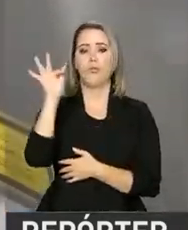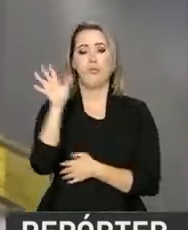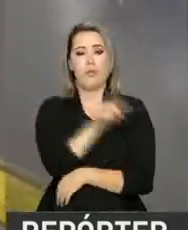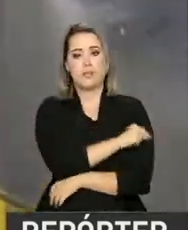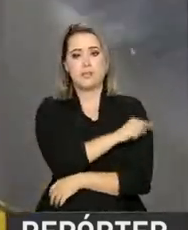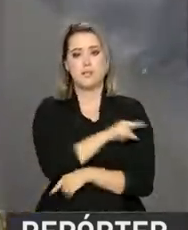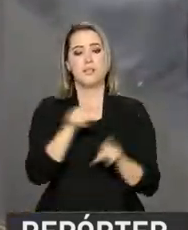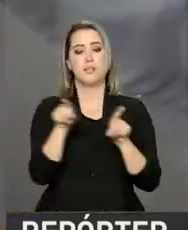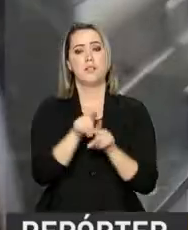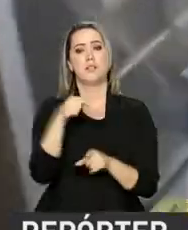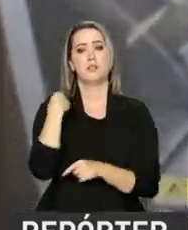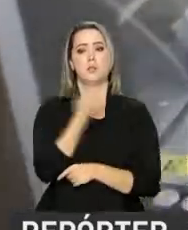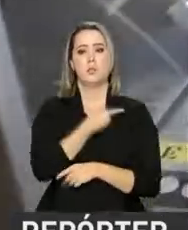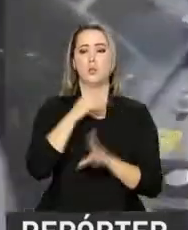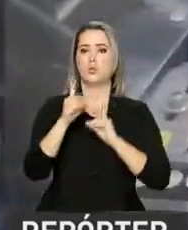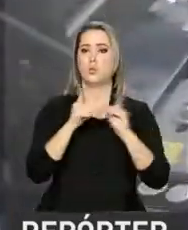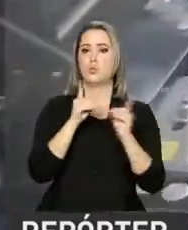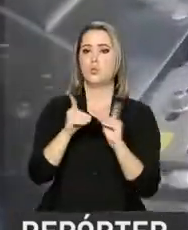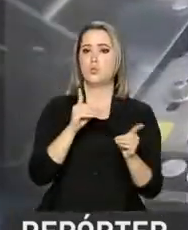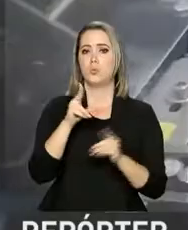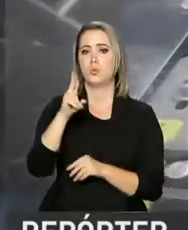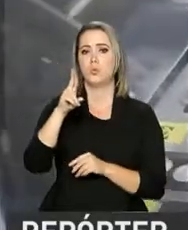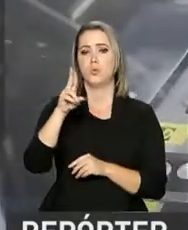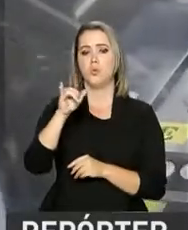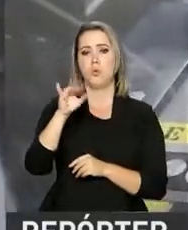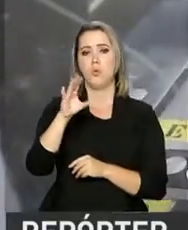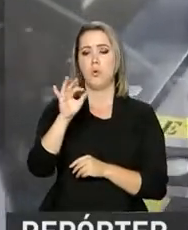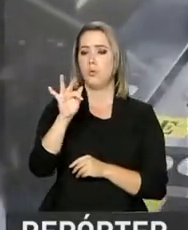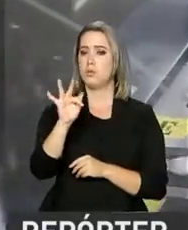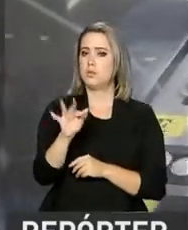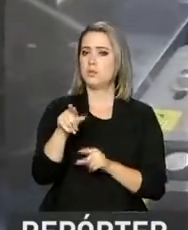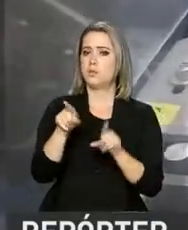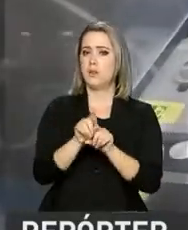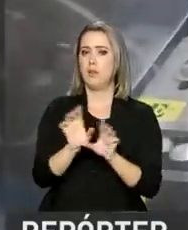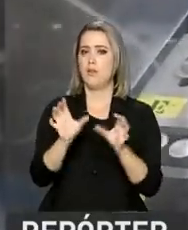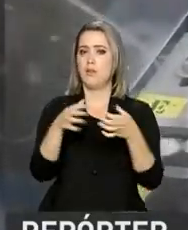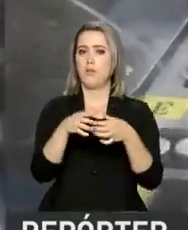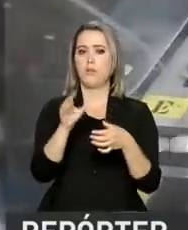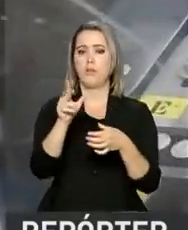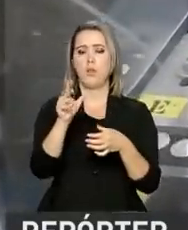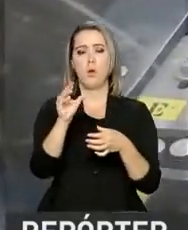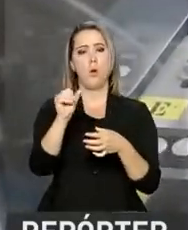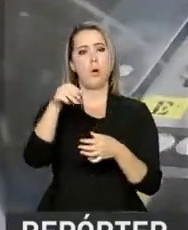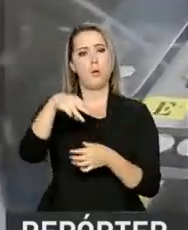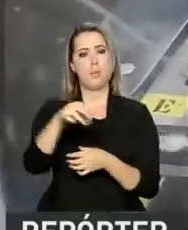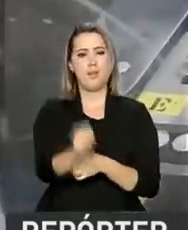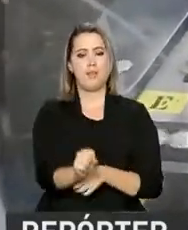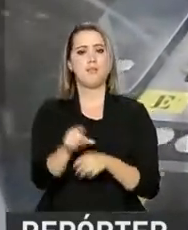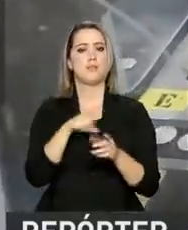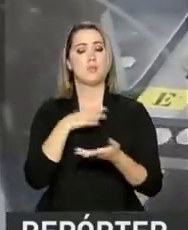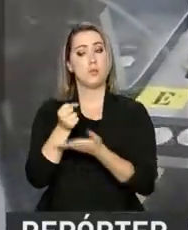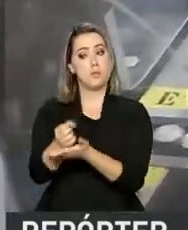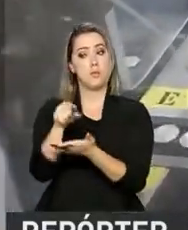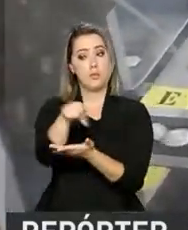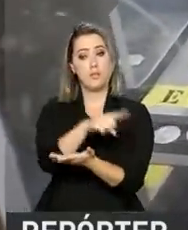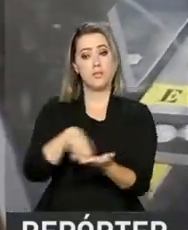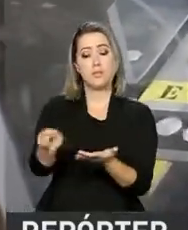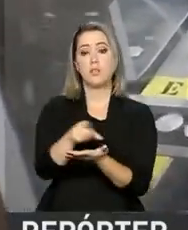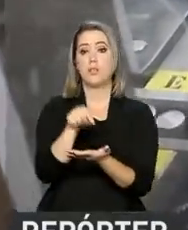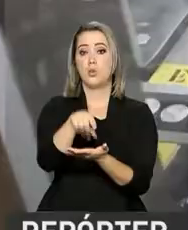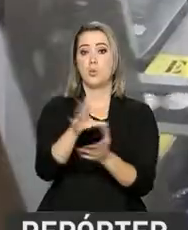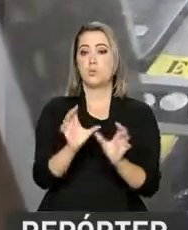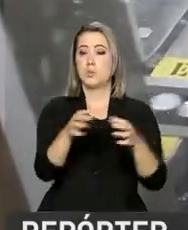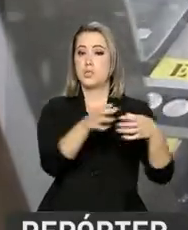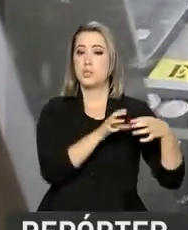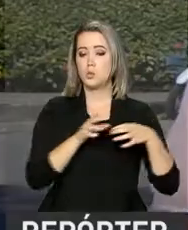unicef organização panamericana de saúde e organização mundial de saúde e aí nós ofereçamos a vacina para ele ser o destino para os